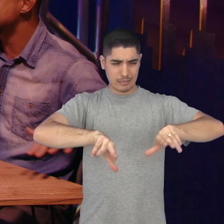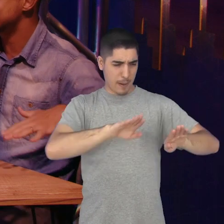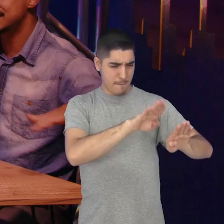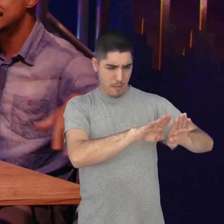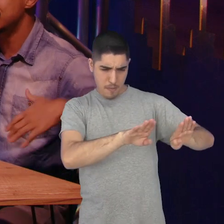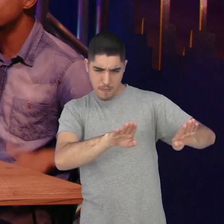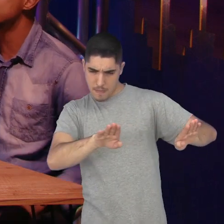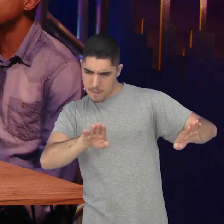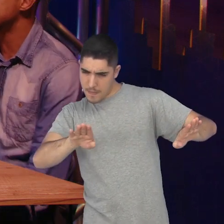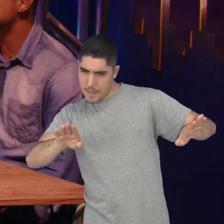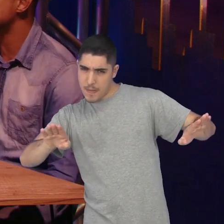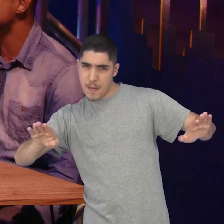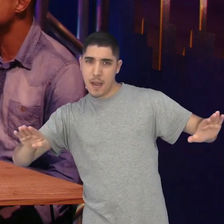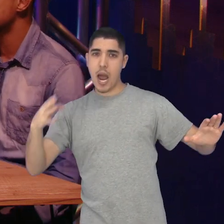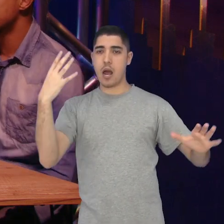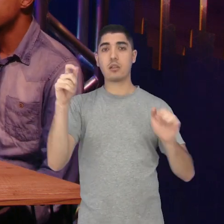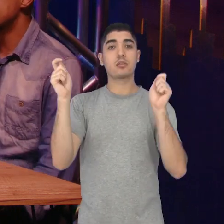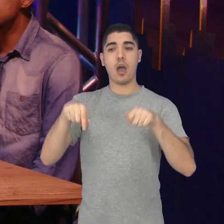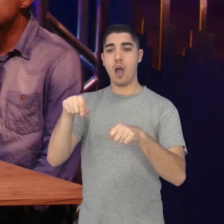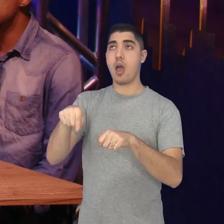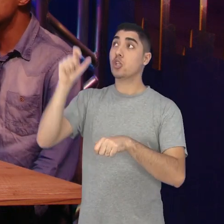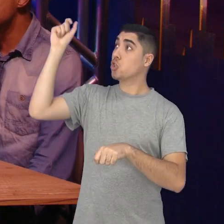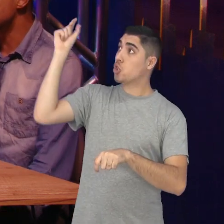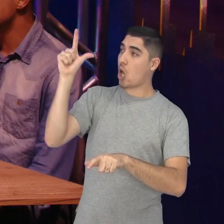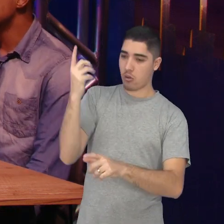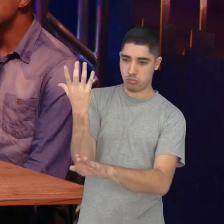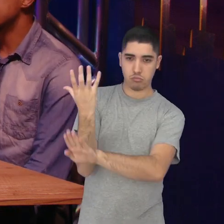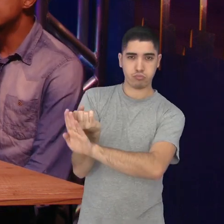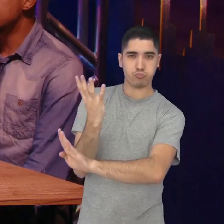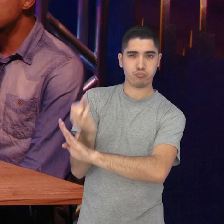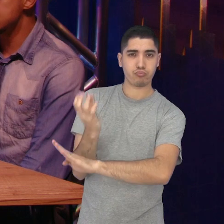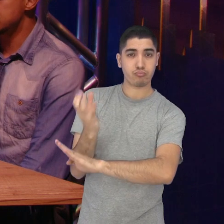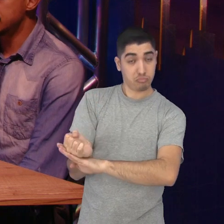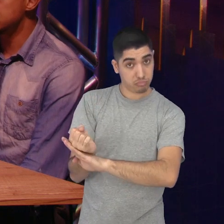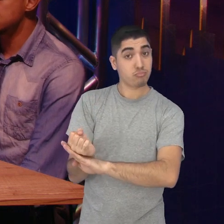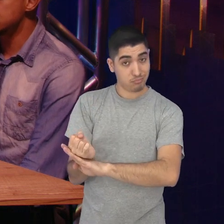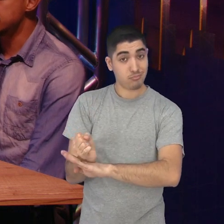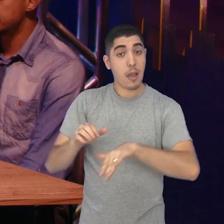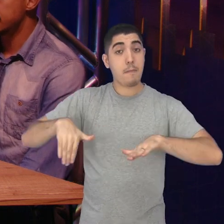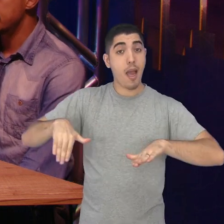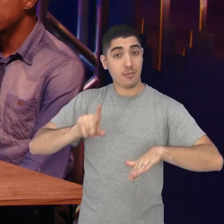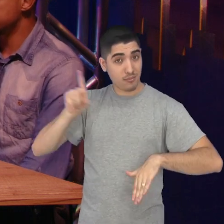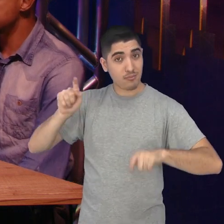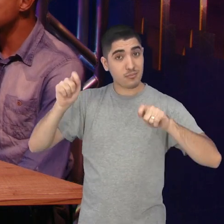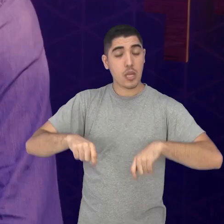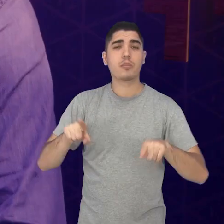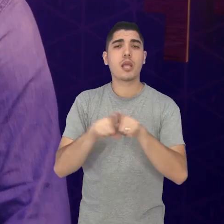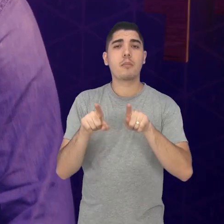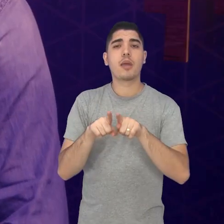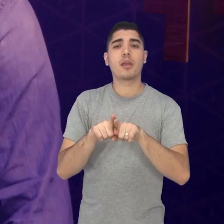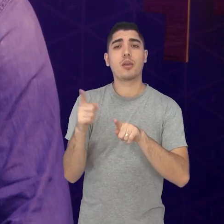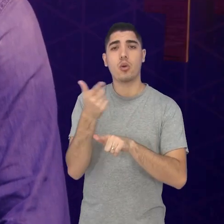solar e tal, e vai captando energia do sol, né? E tem um lance também de que, pelo menos é o que